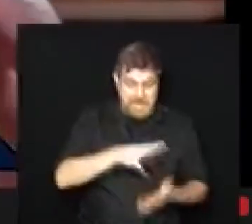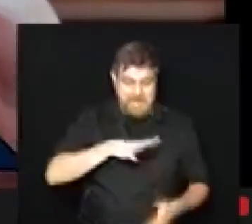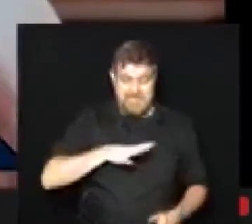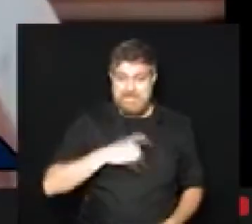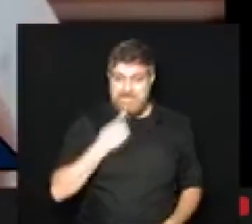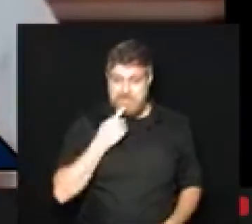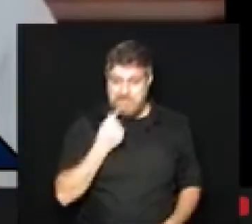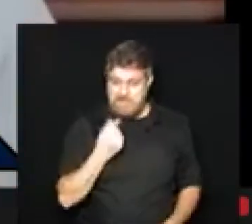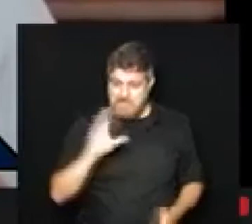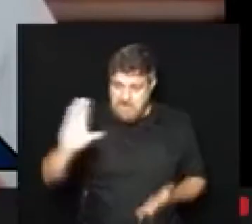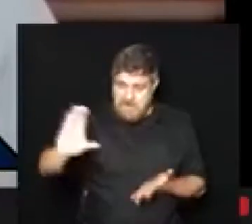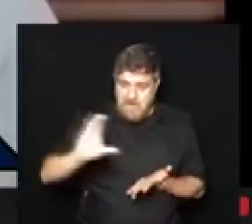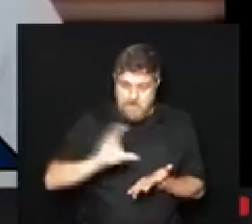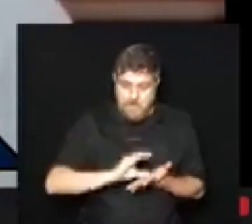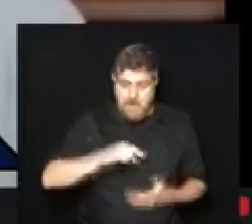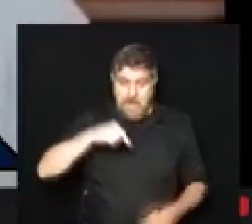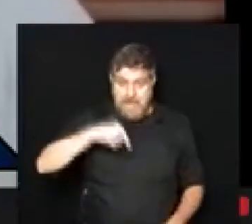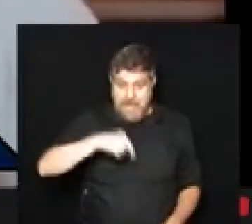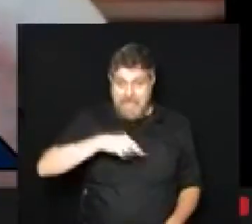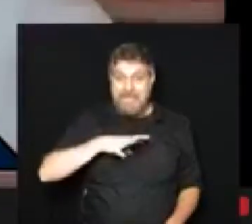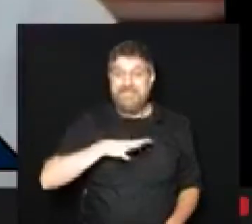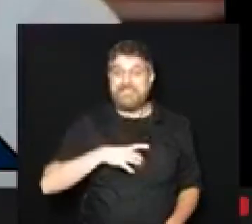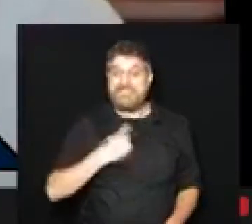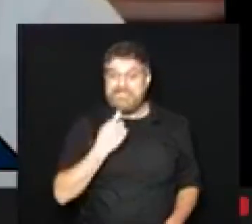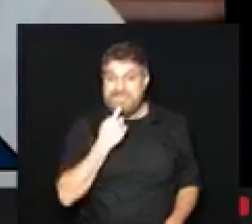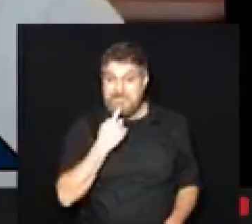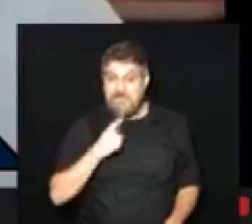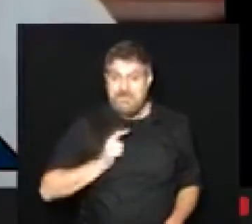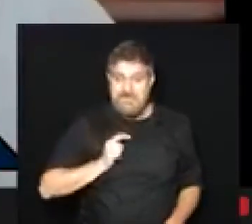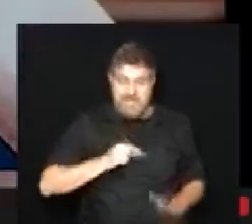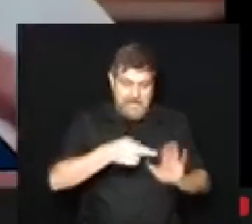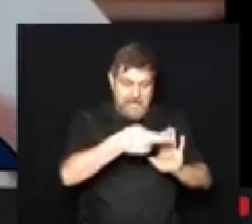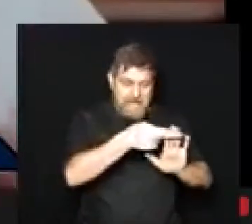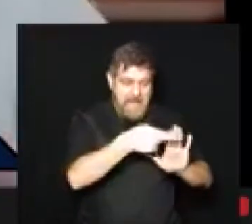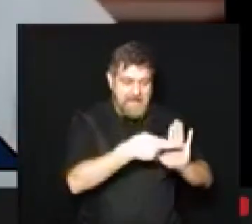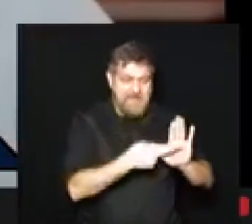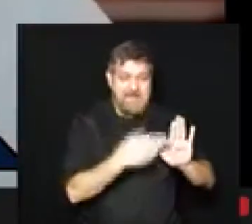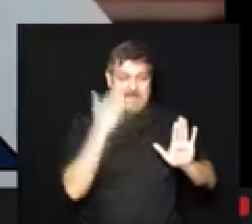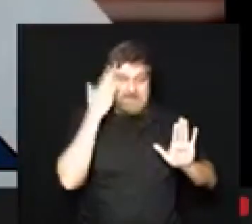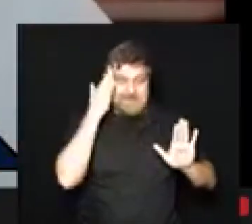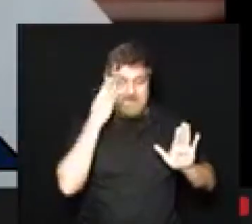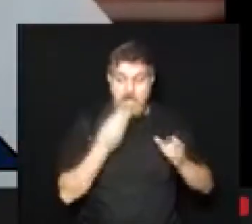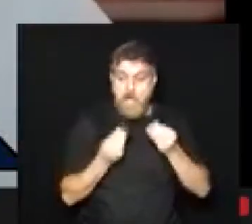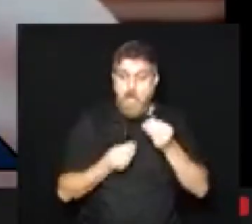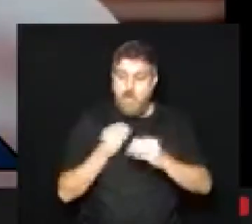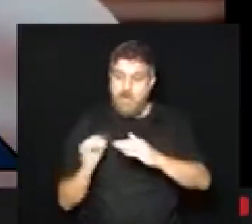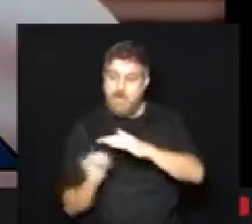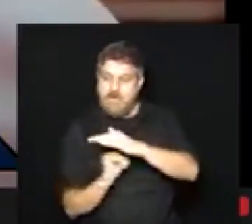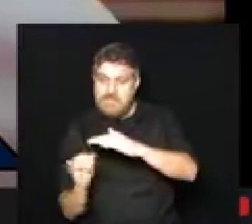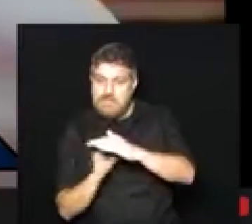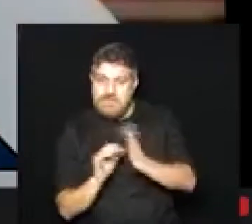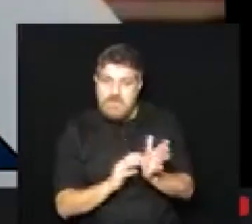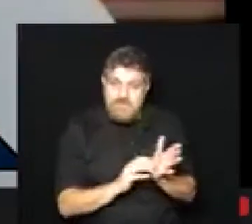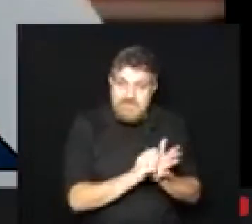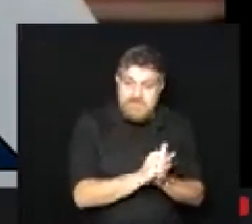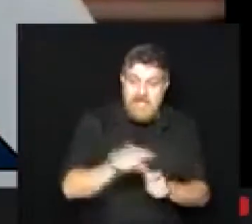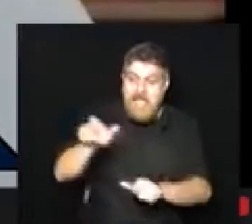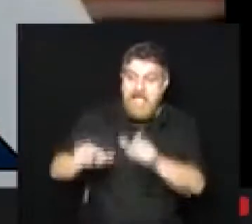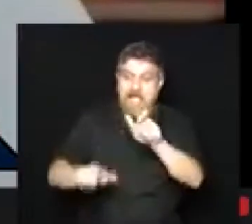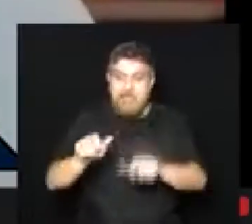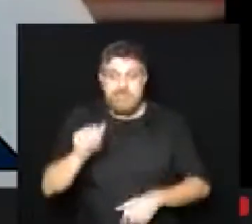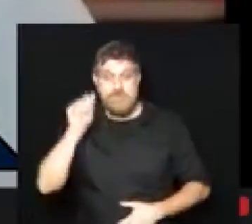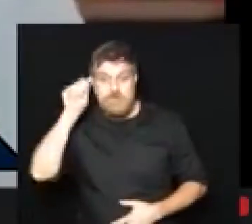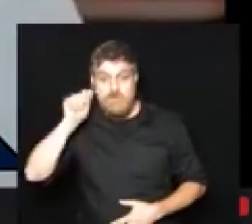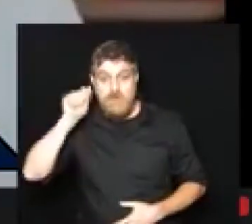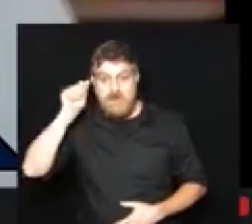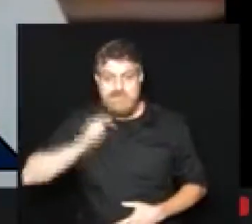e caberá ao município os critérios para o cadastro das entidades, das pessoas